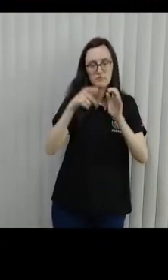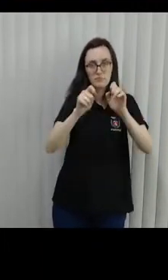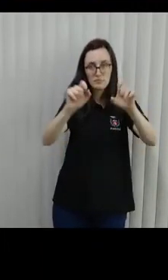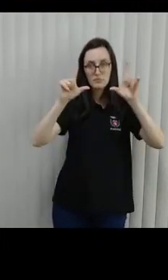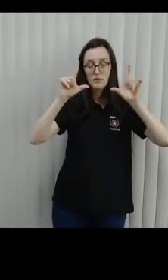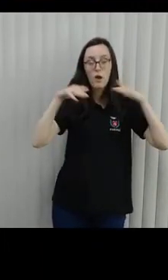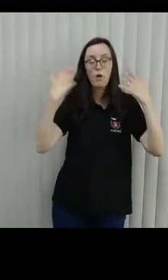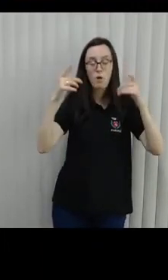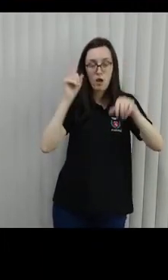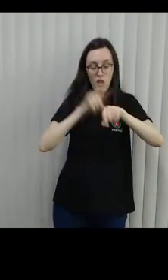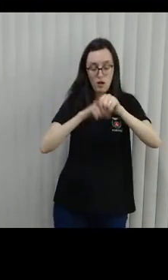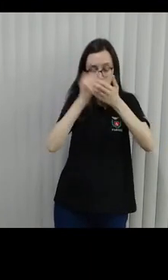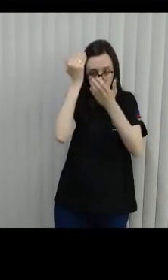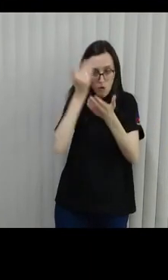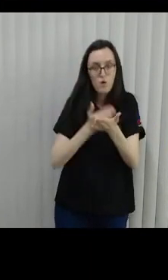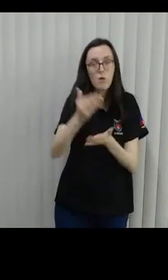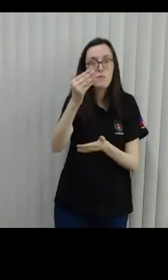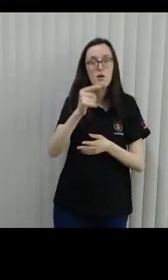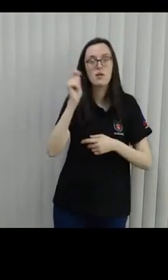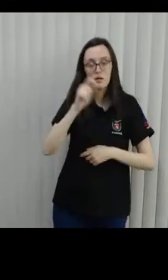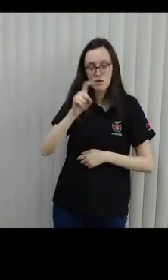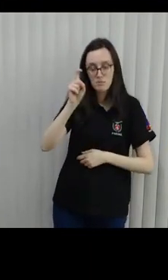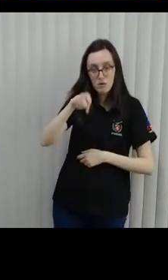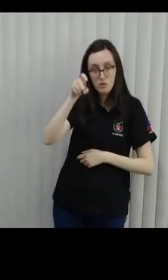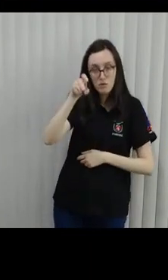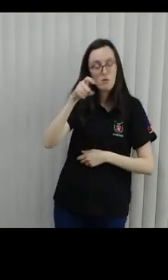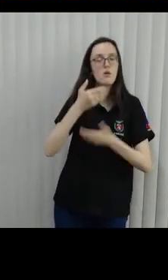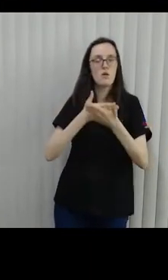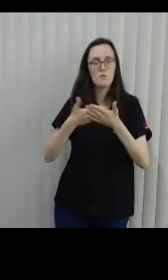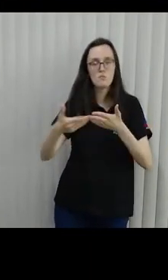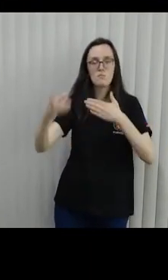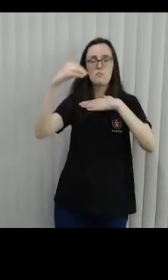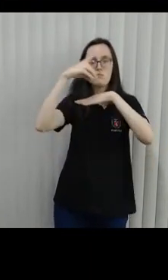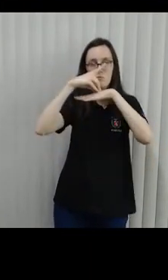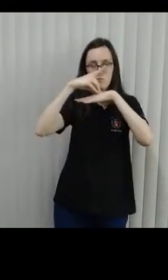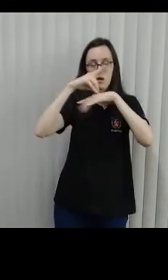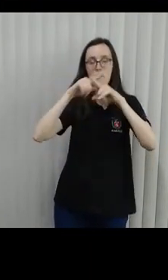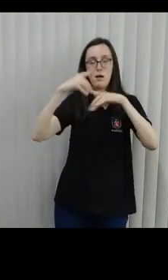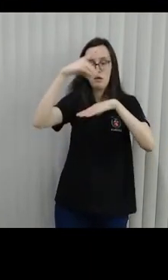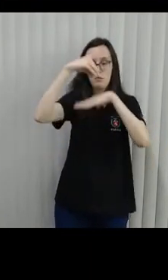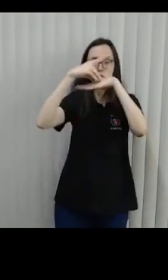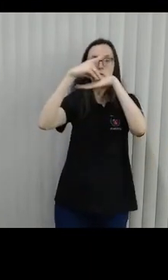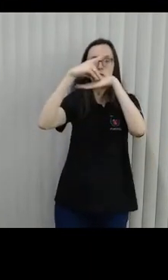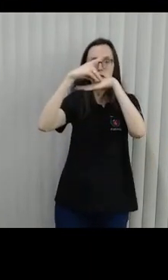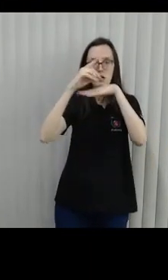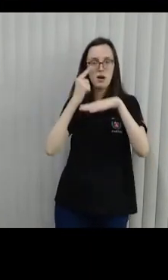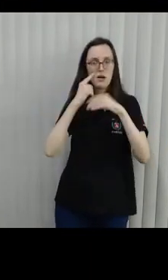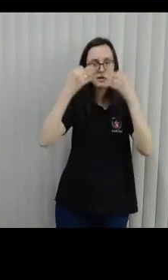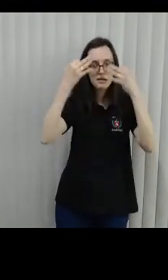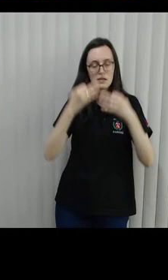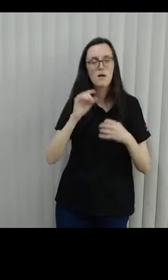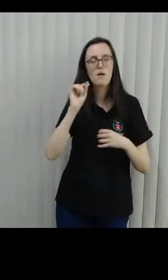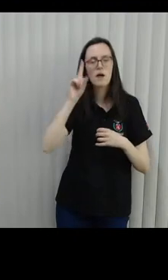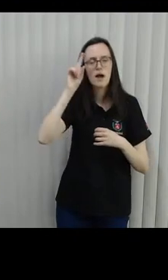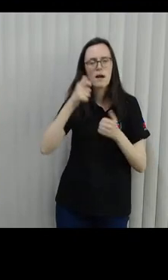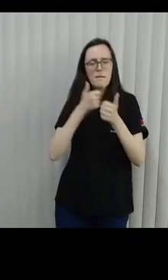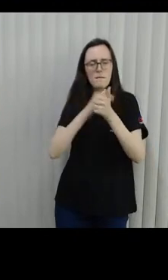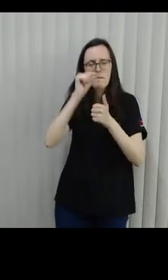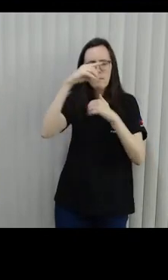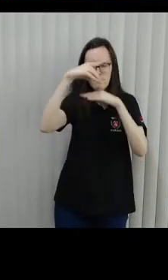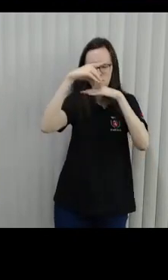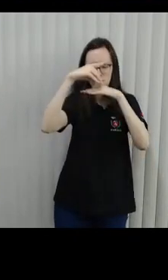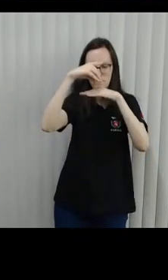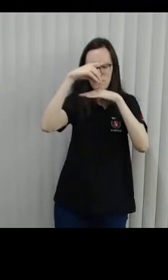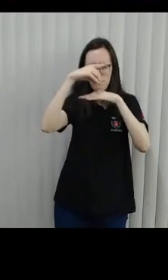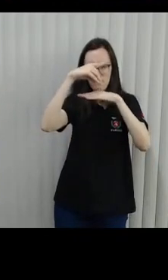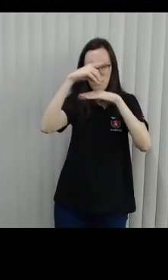o nosso jogo iniciar, quando eu clicar na bandeirinha verde, ele vai posicionar, só que aqui está muito em cima. gente observar no Dino, ele está um pouquinho mais abaixo da tela.